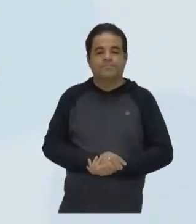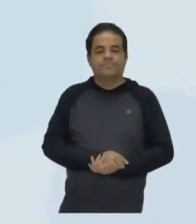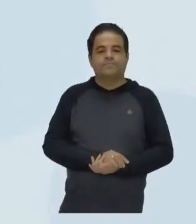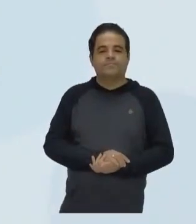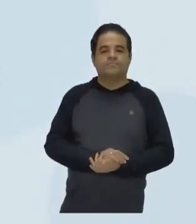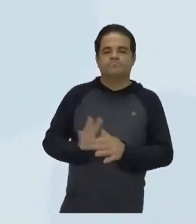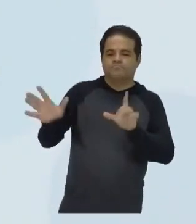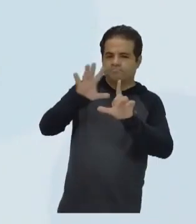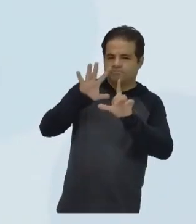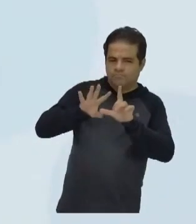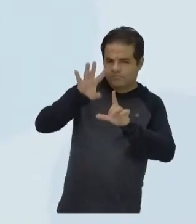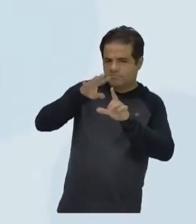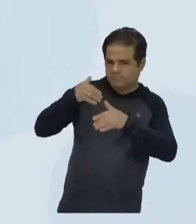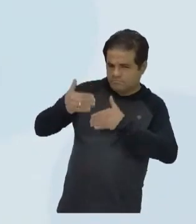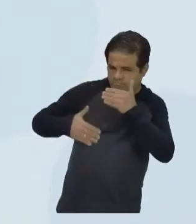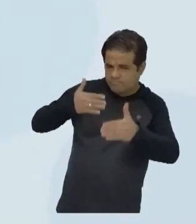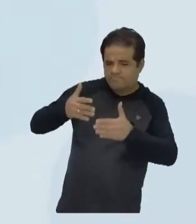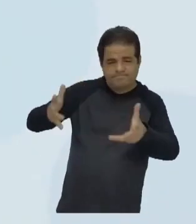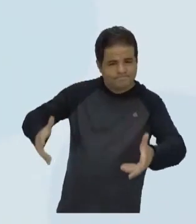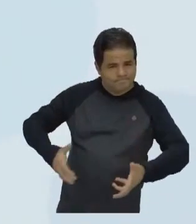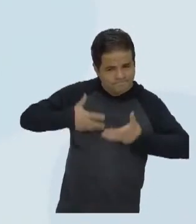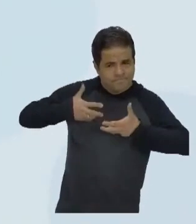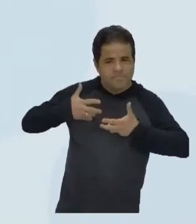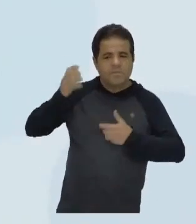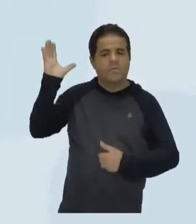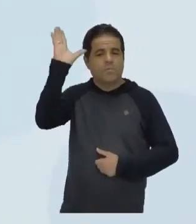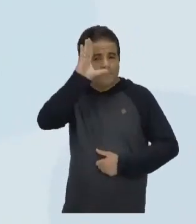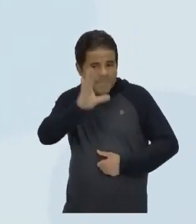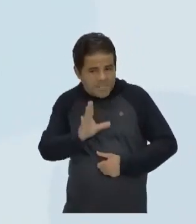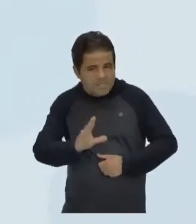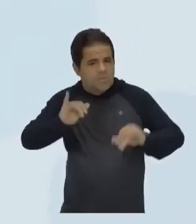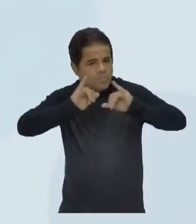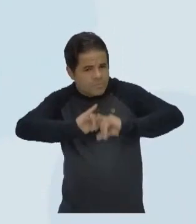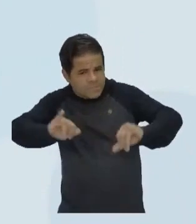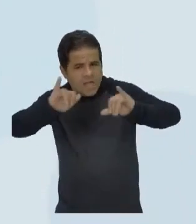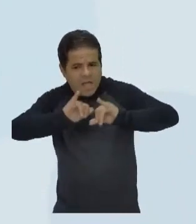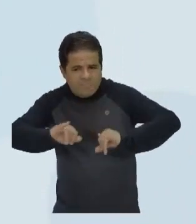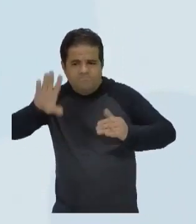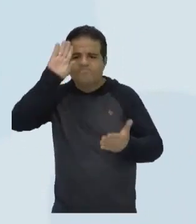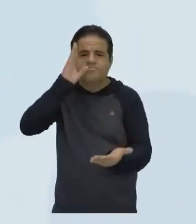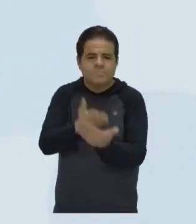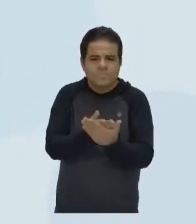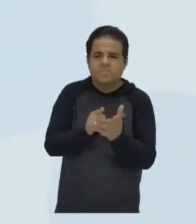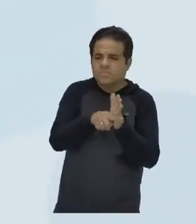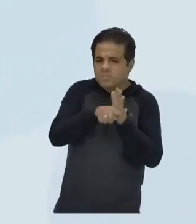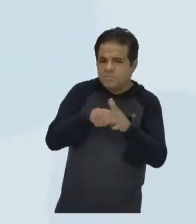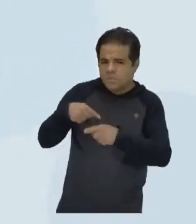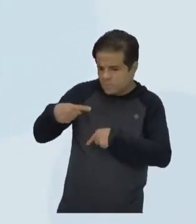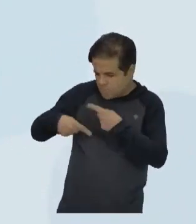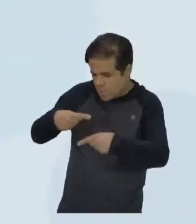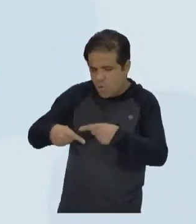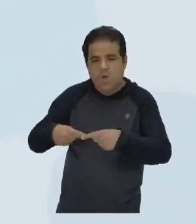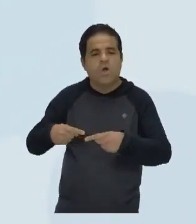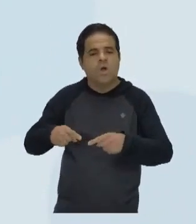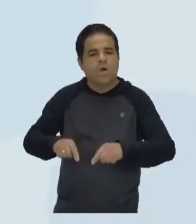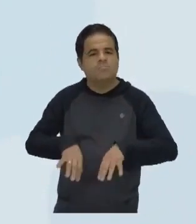Ao mapear novas tendências de consumo no Brasil, publicitários acreditam ter detectado a geração